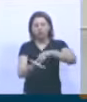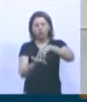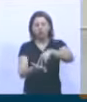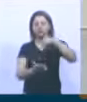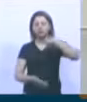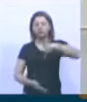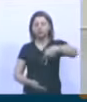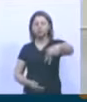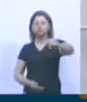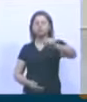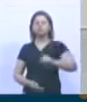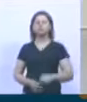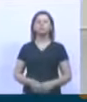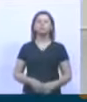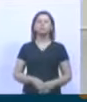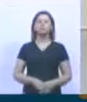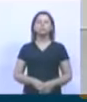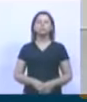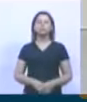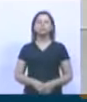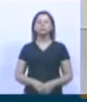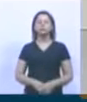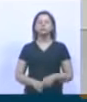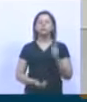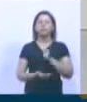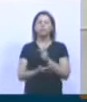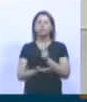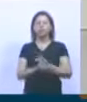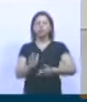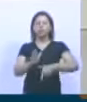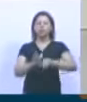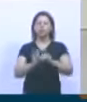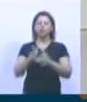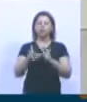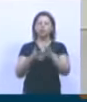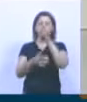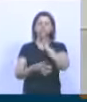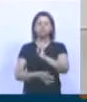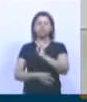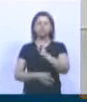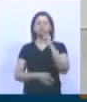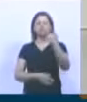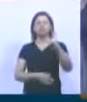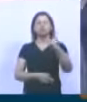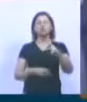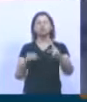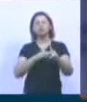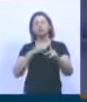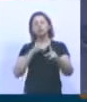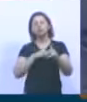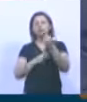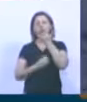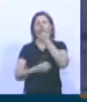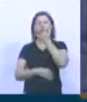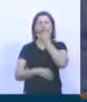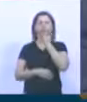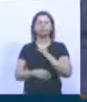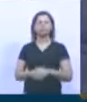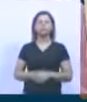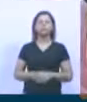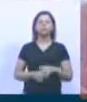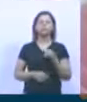ande. Before he even said your sins are forgiven. Mesmo antes de dizer os seus pecados estão perdoados. What did Jesus say to this young